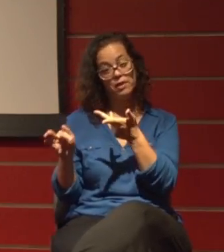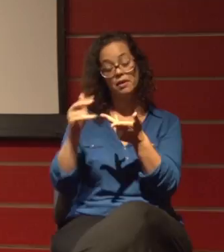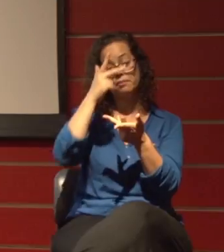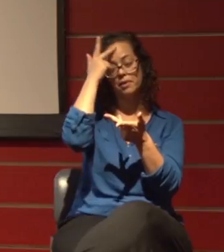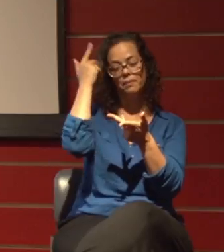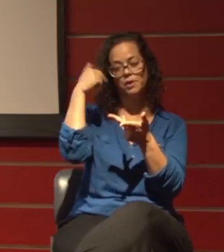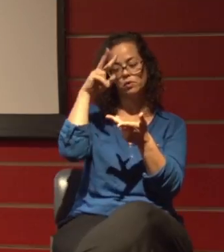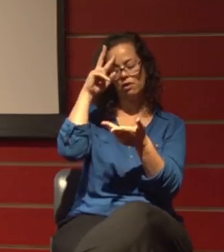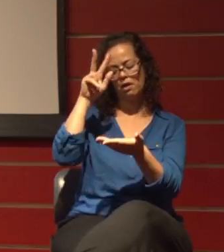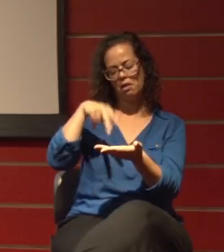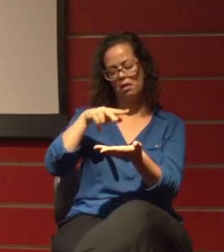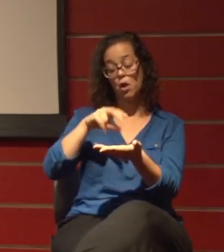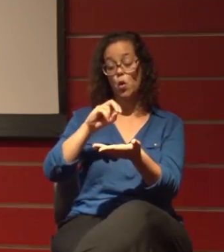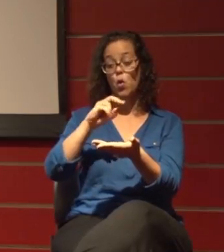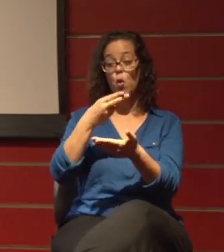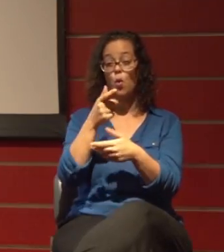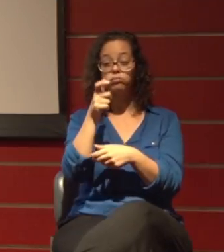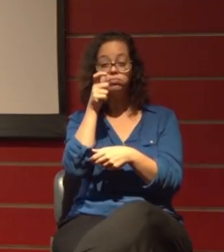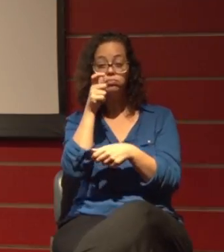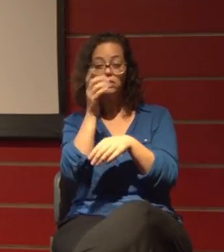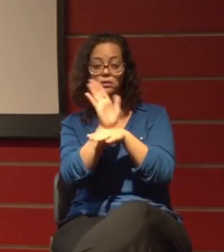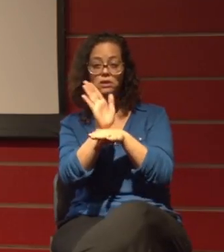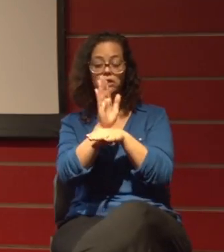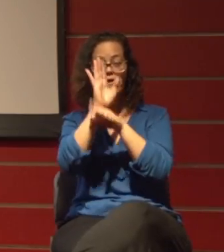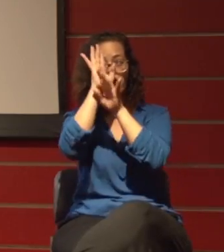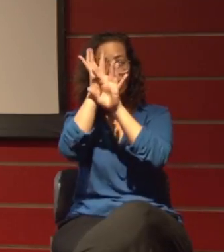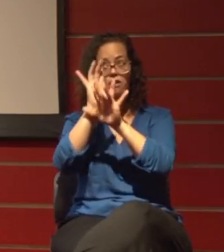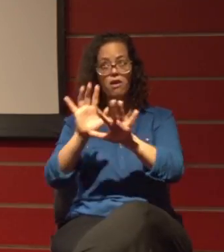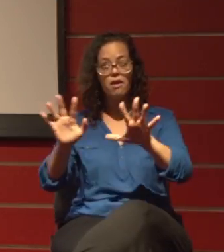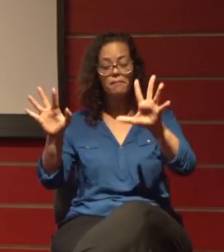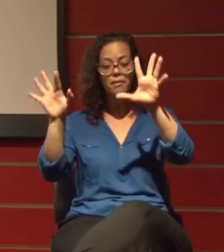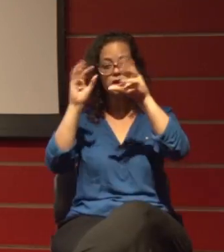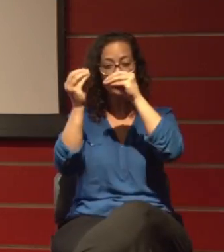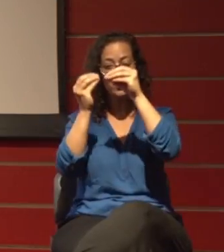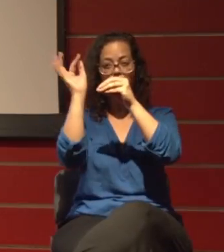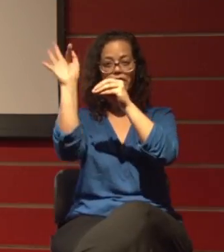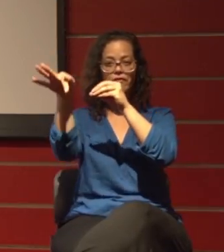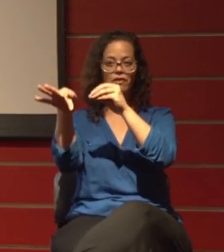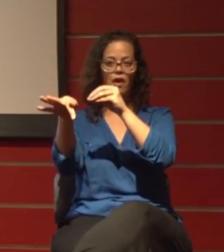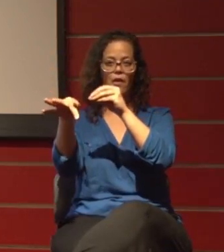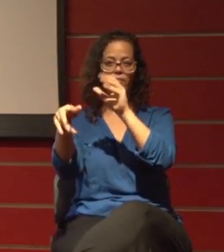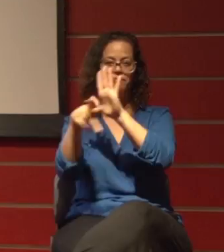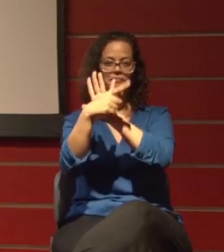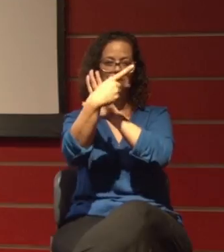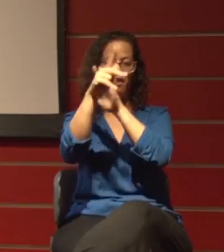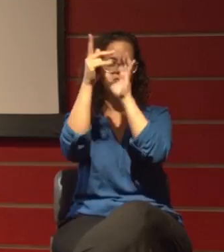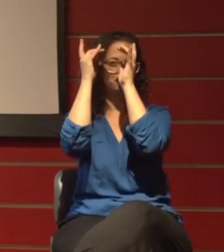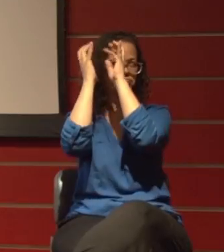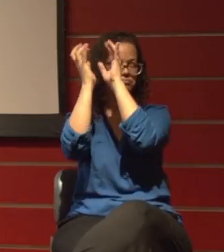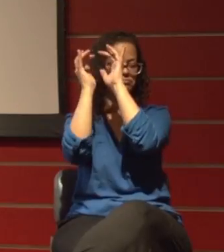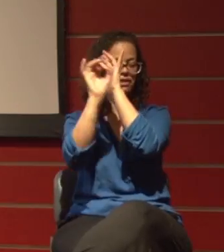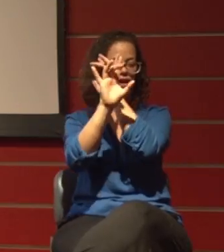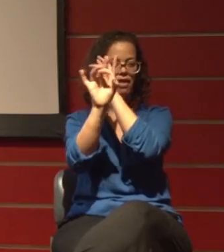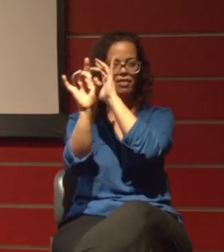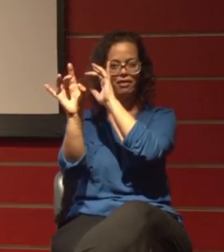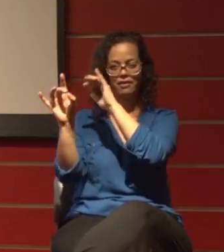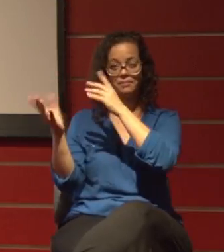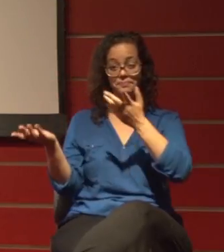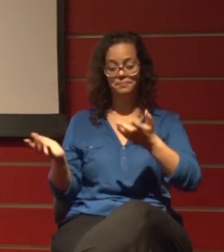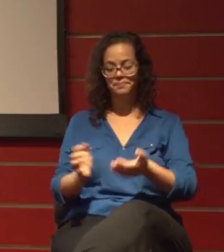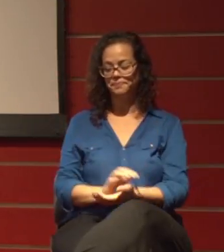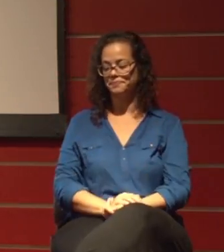o leitor ou espectador e imagine um final para ela né do jeito que ele que ele quiser